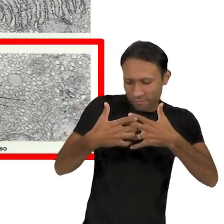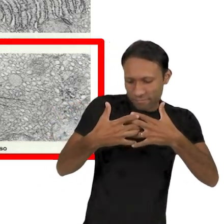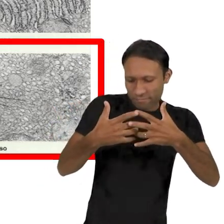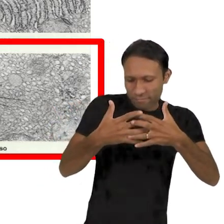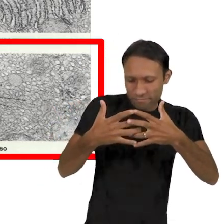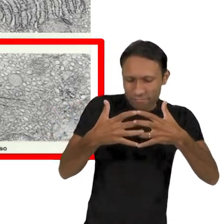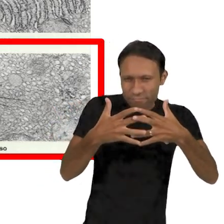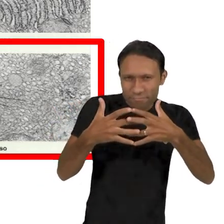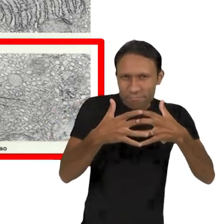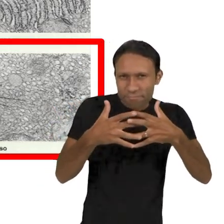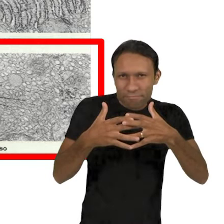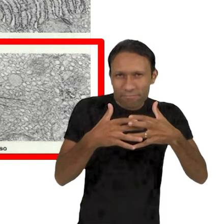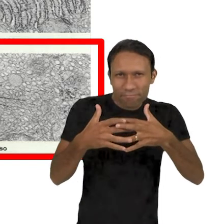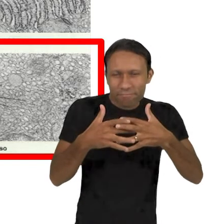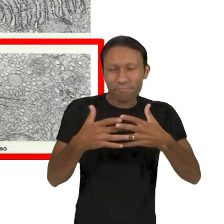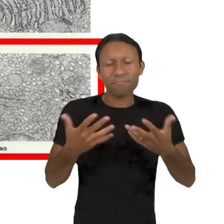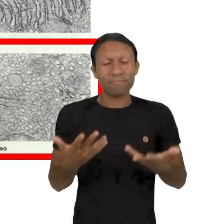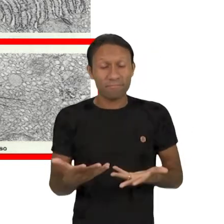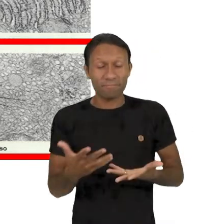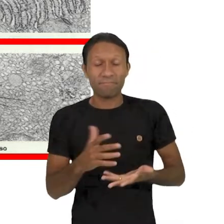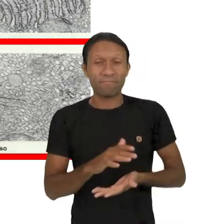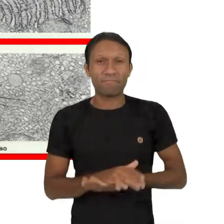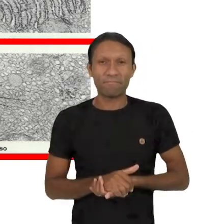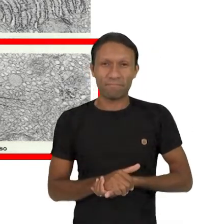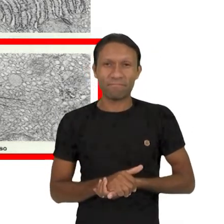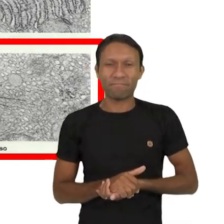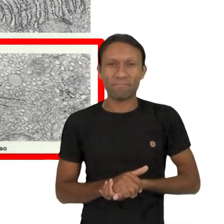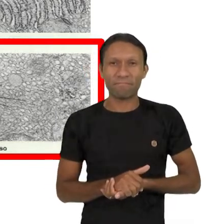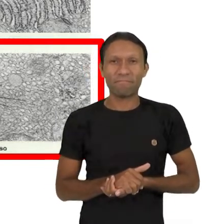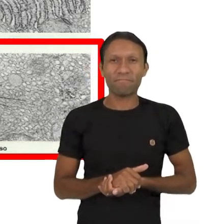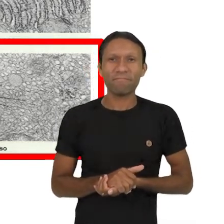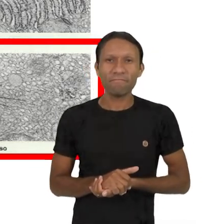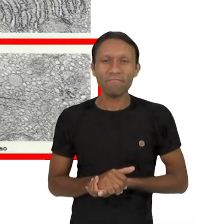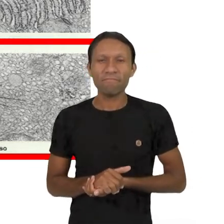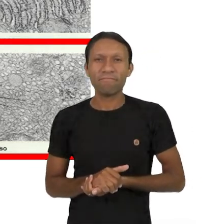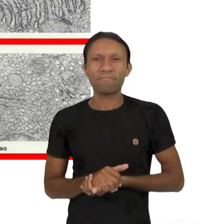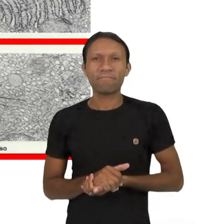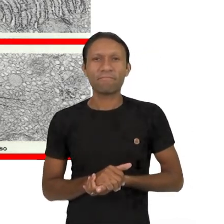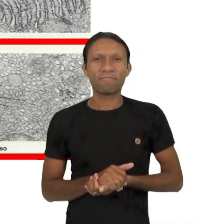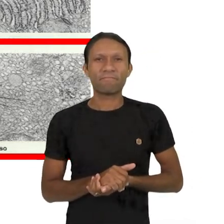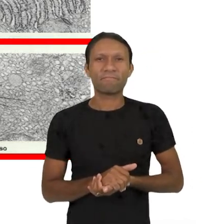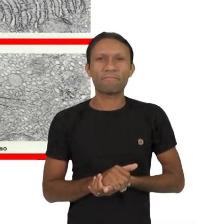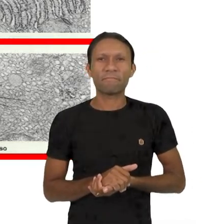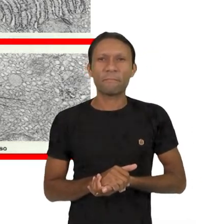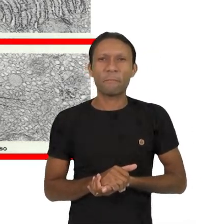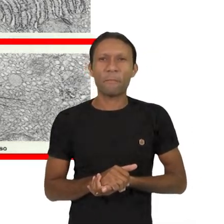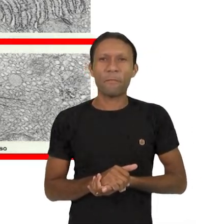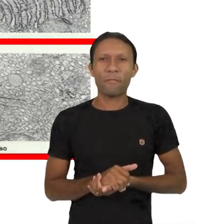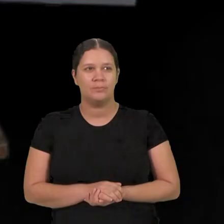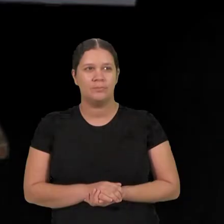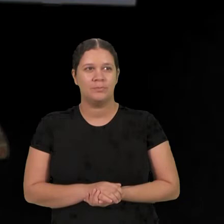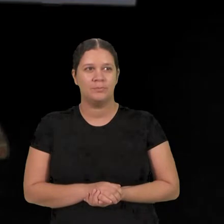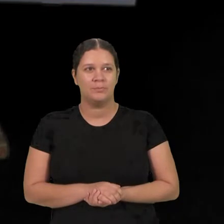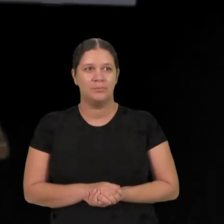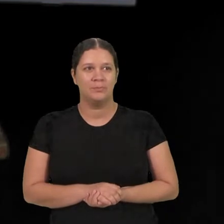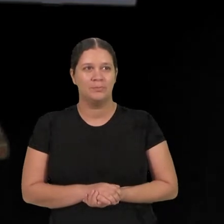de cálcio para a utilização, por exemplo, na contração muscular.